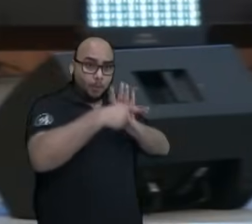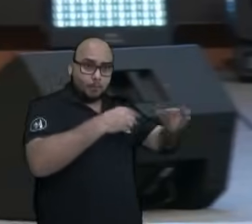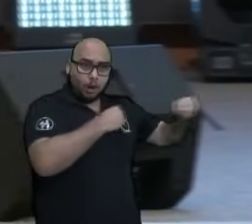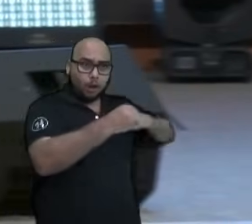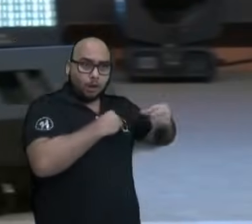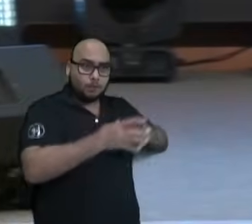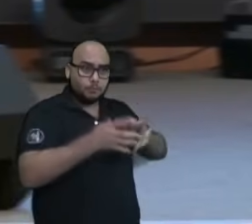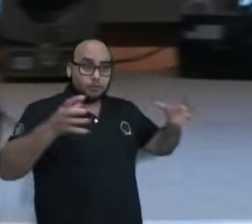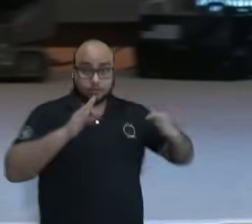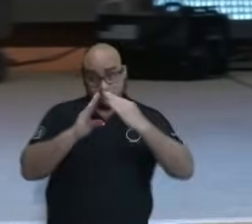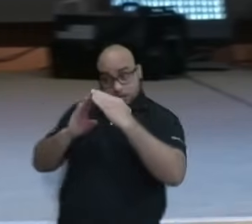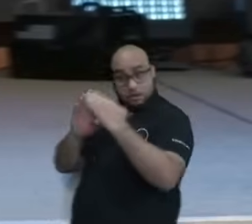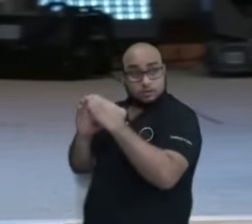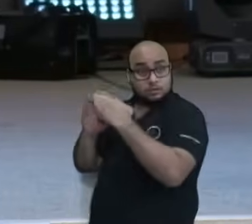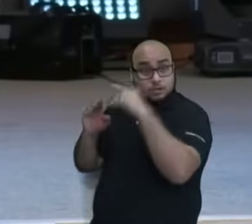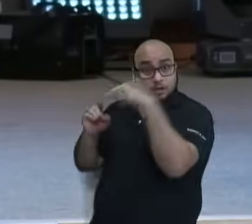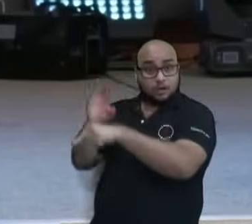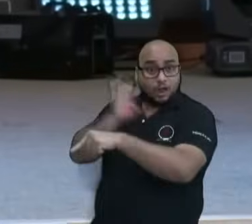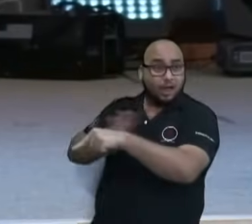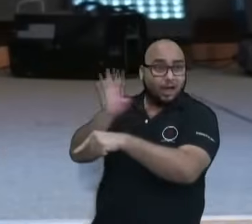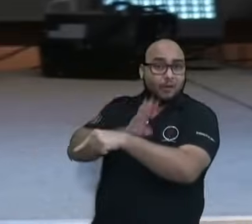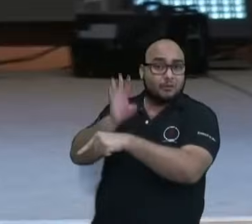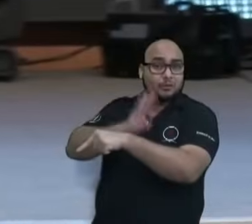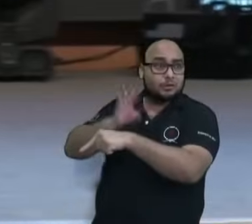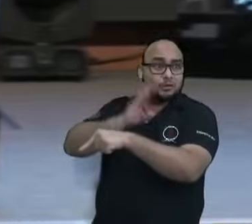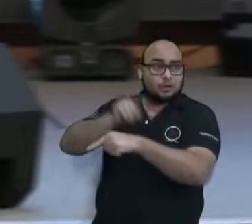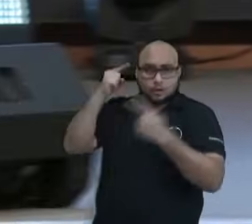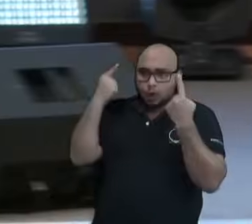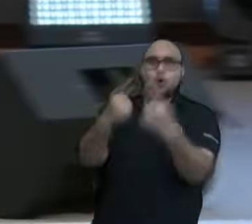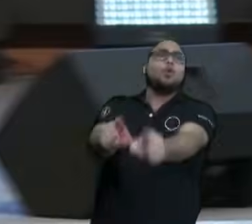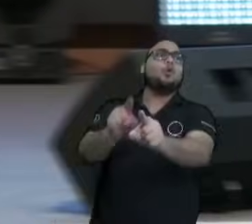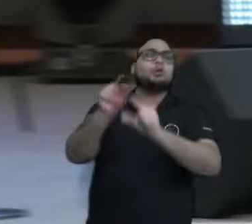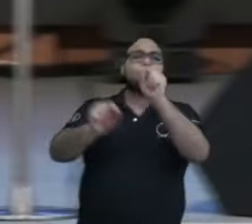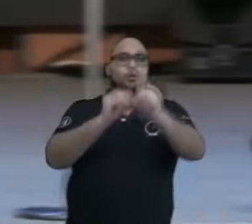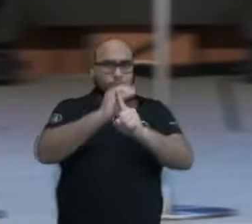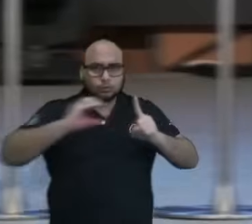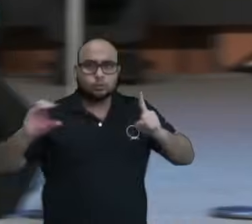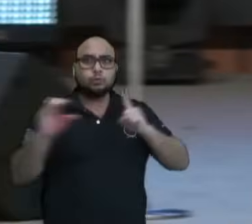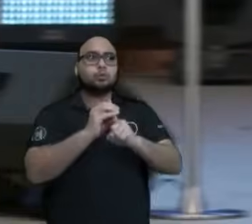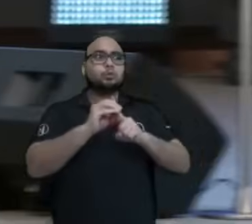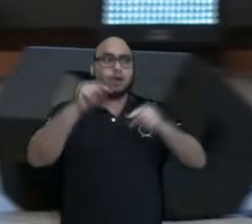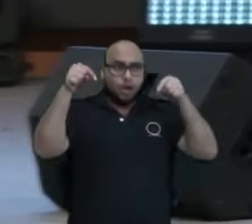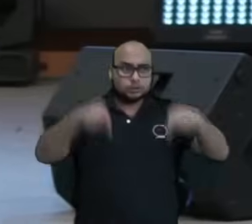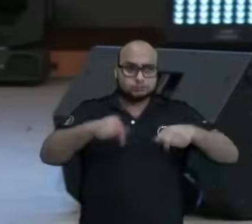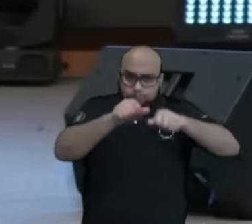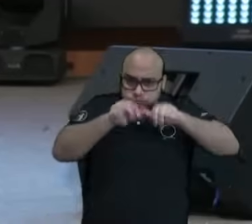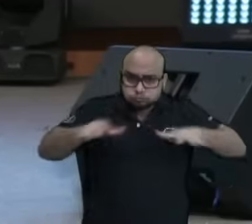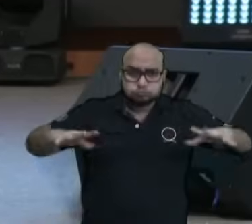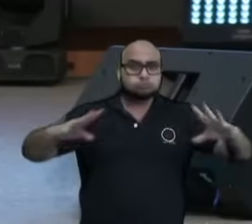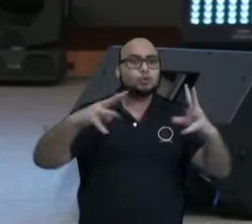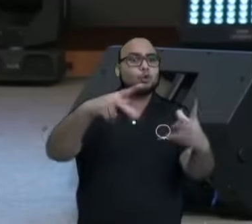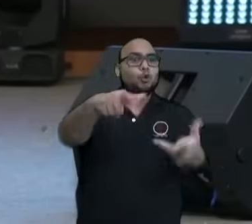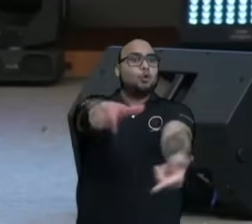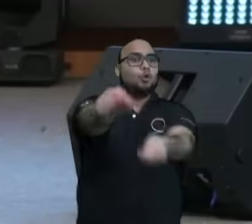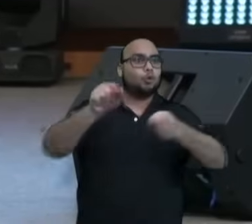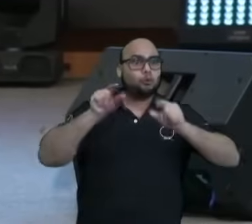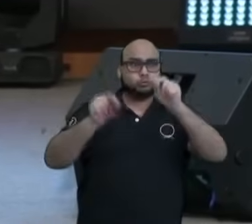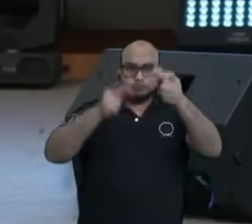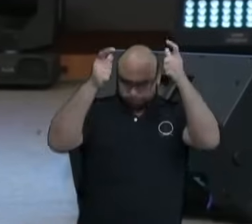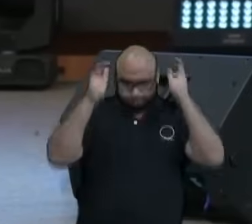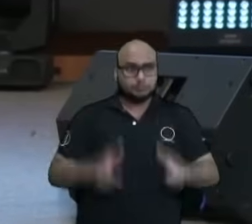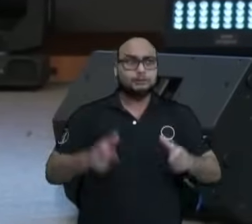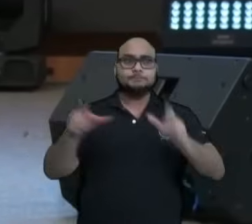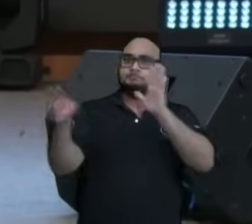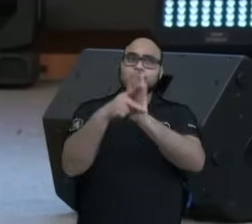Maria é a casa da irmã Maria eu não sou contra culto em casa mas aqui é um templo é um lugar dedicado exclusivo e ninguém vai